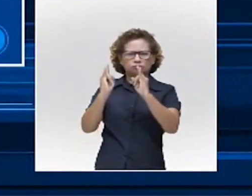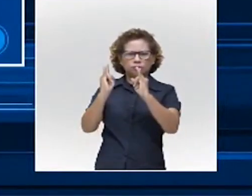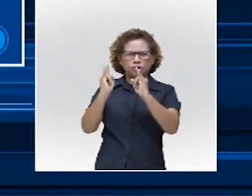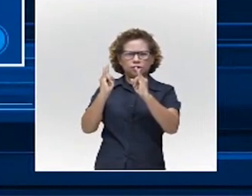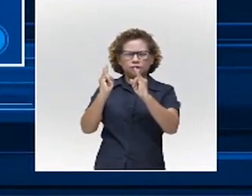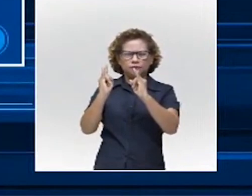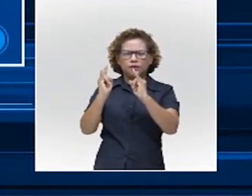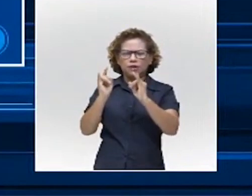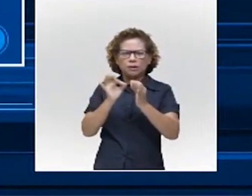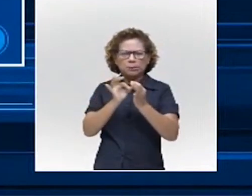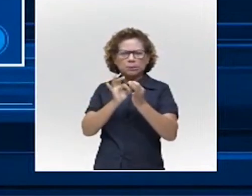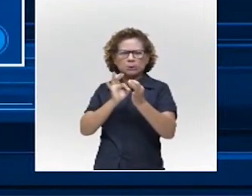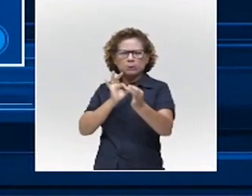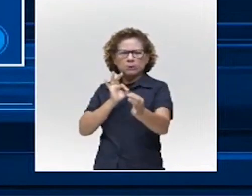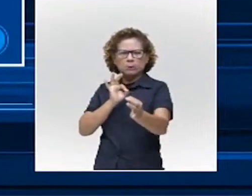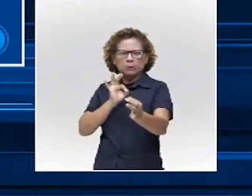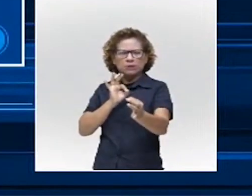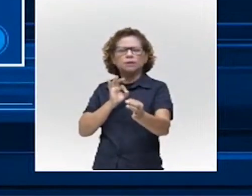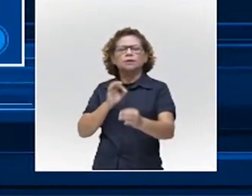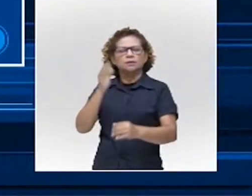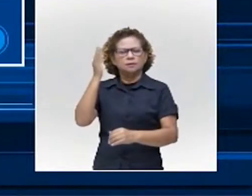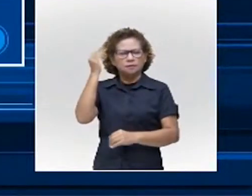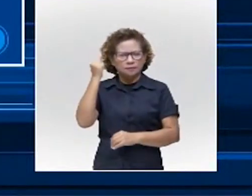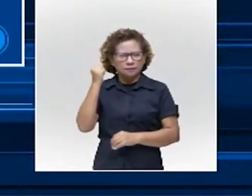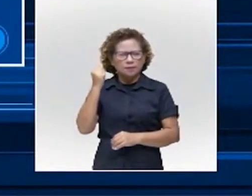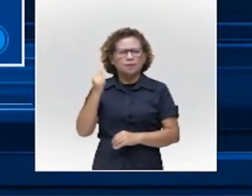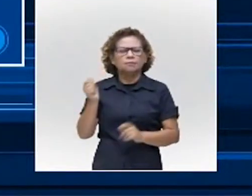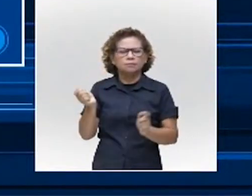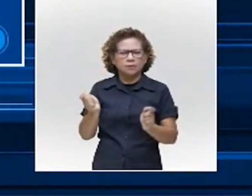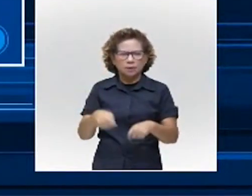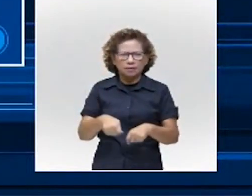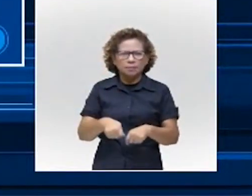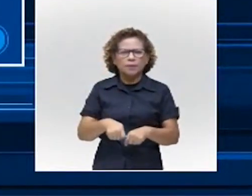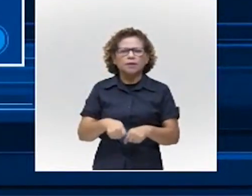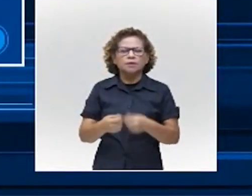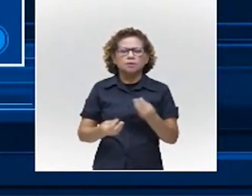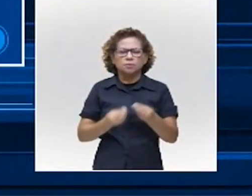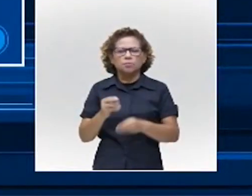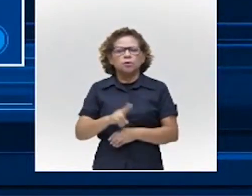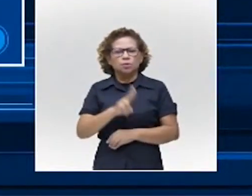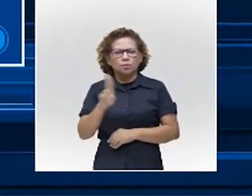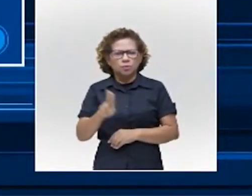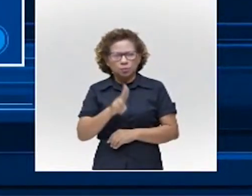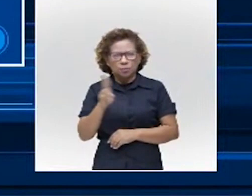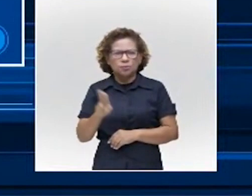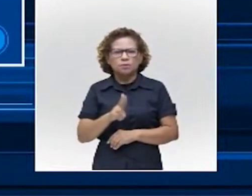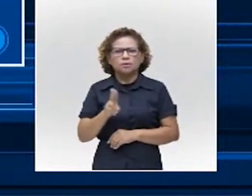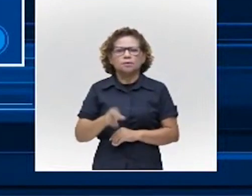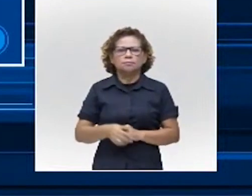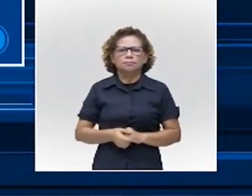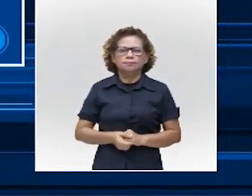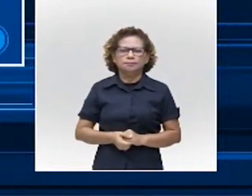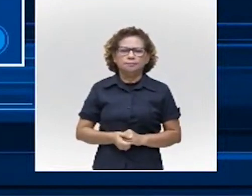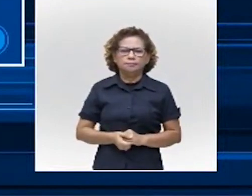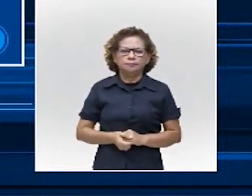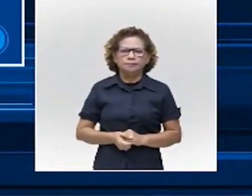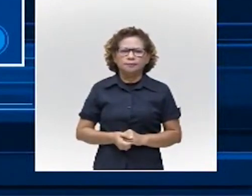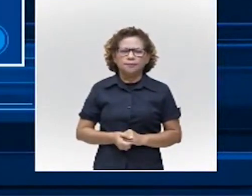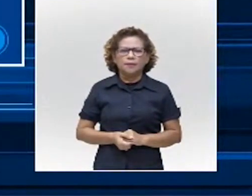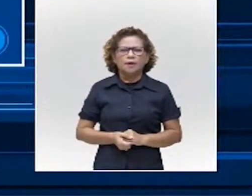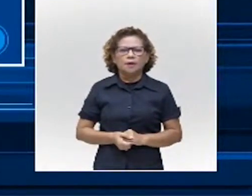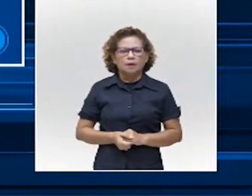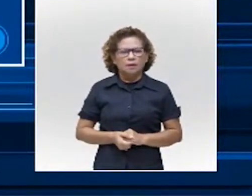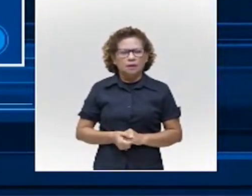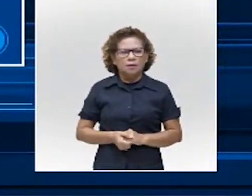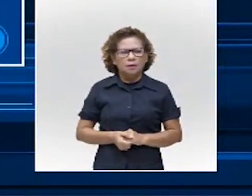nós temos todas essas possibilidades de utilização do Teorema de Pitágoras. E aí, nesse texto, justamente